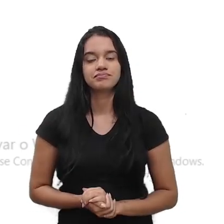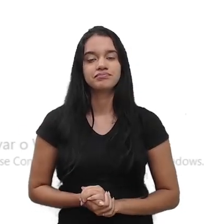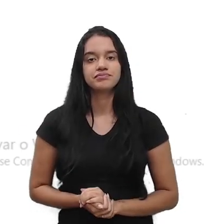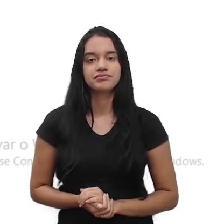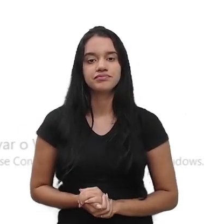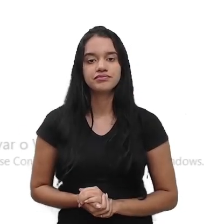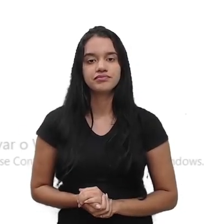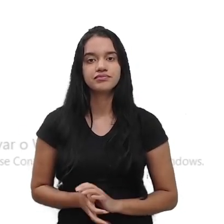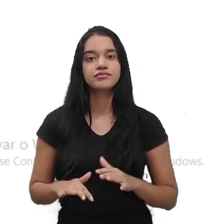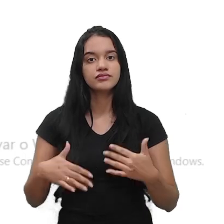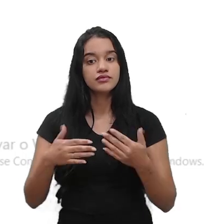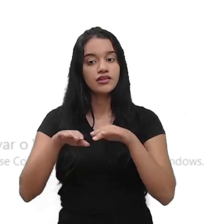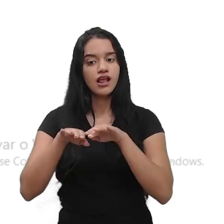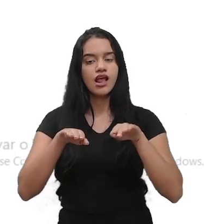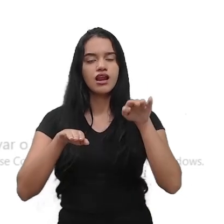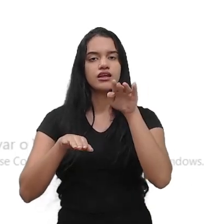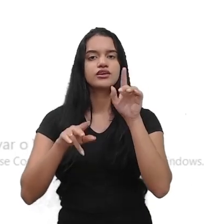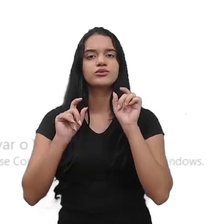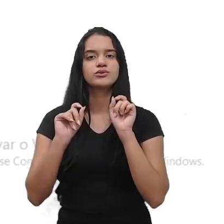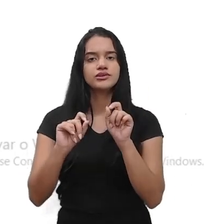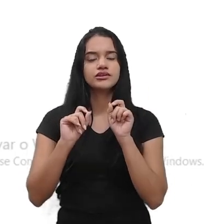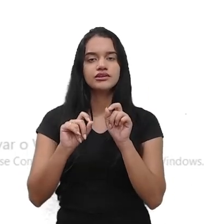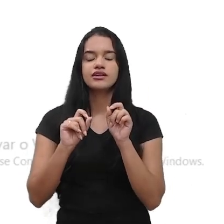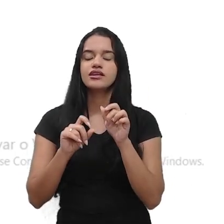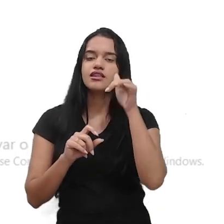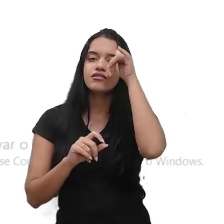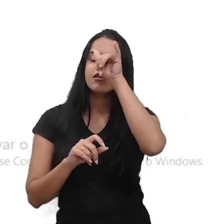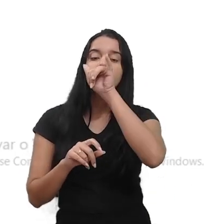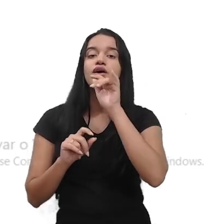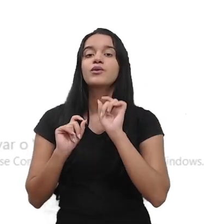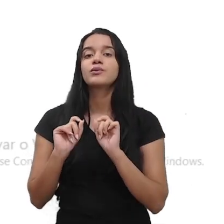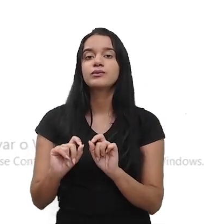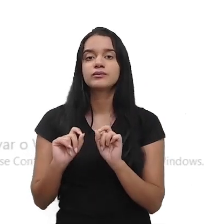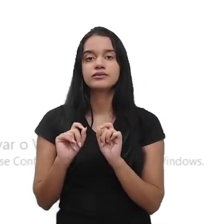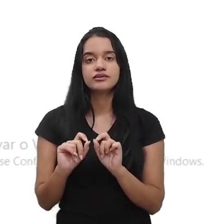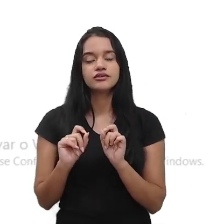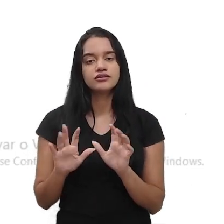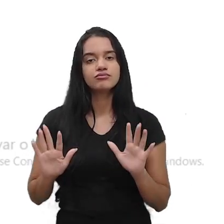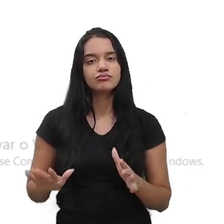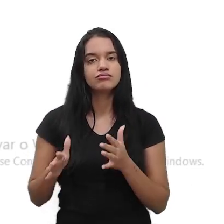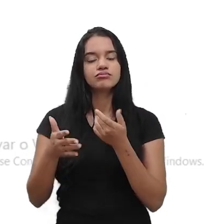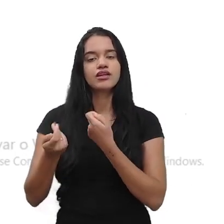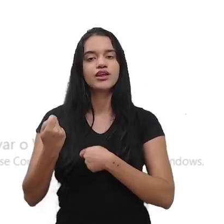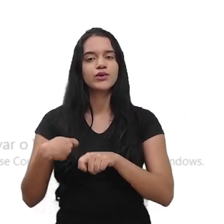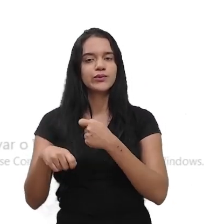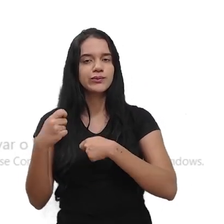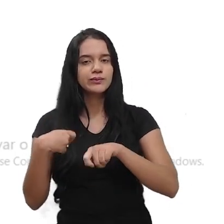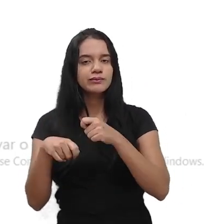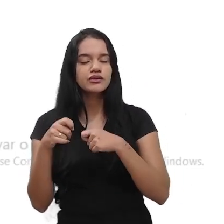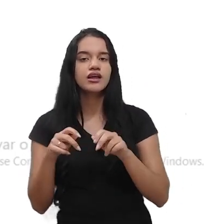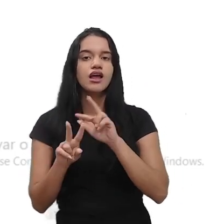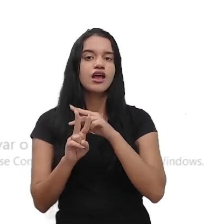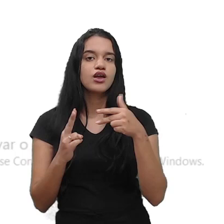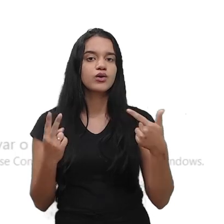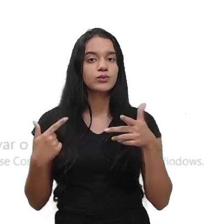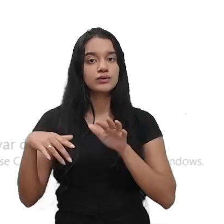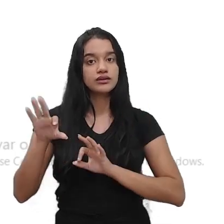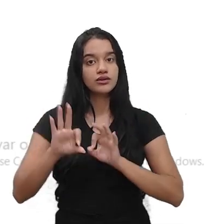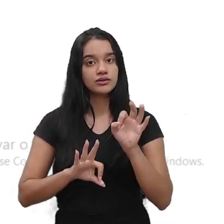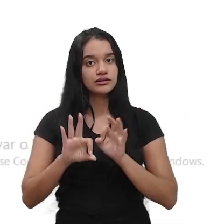Essa hierarquia, de medidas de prevenção, ela favorece a economia de recursos na